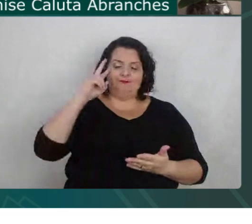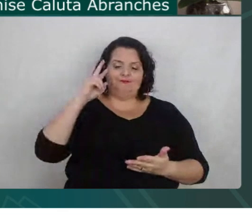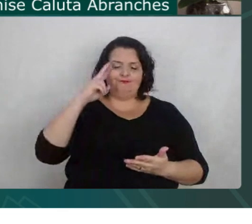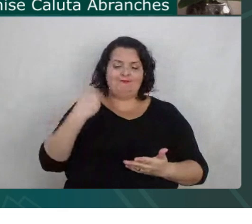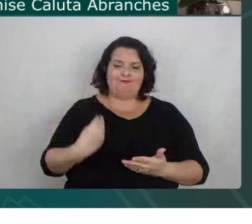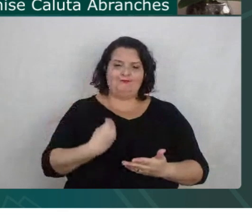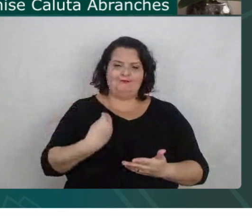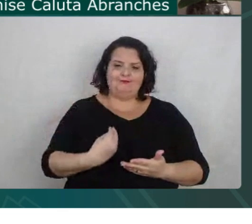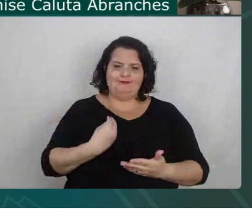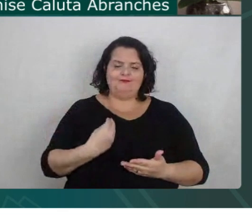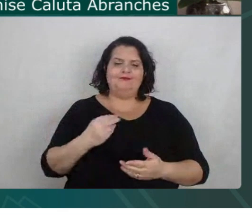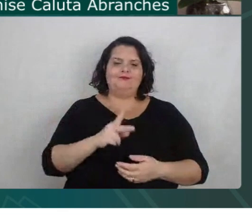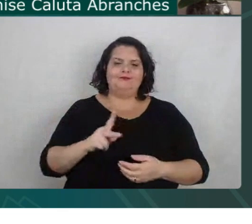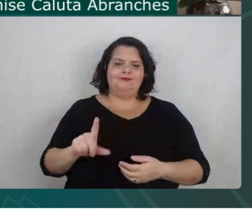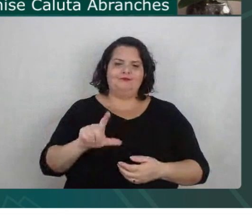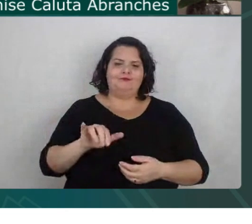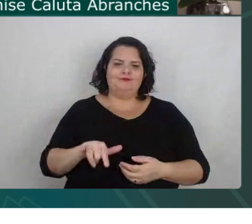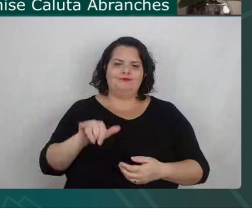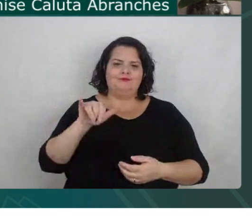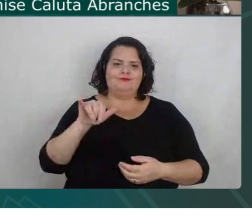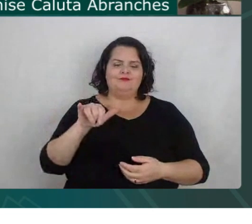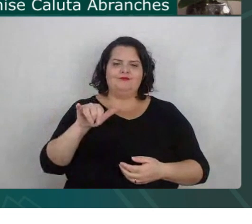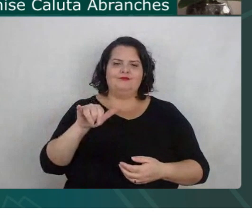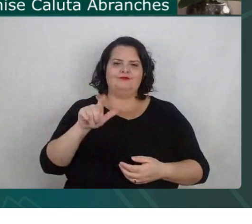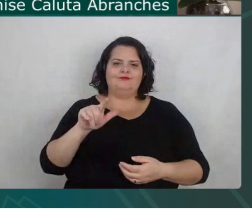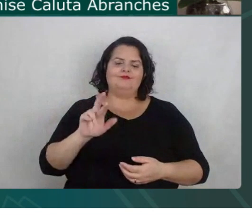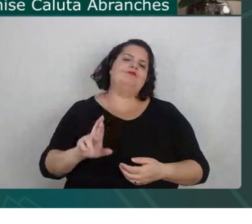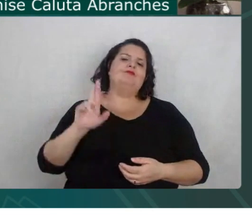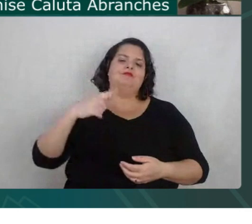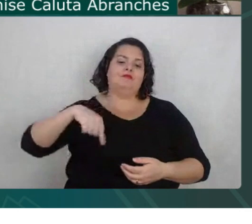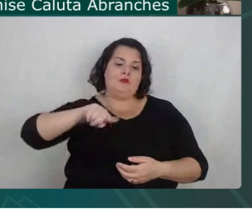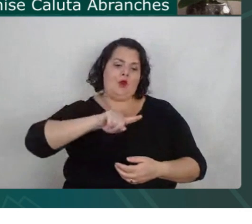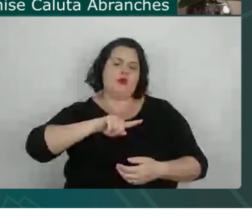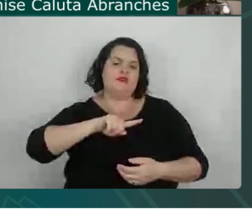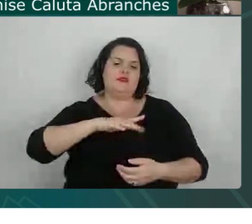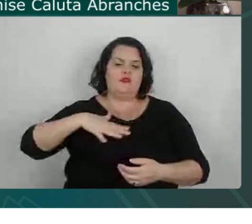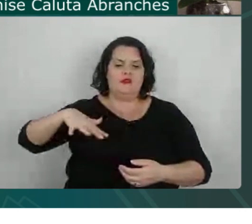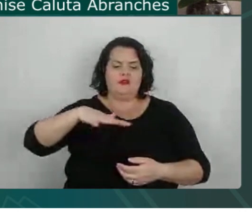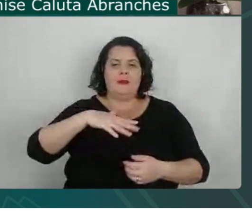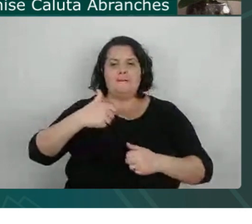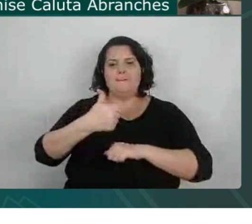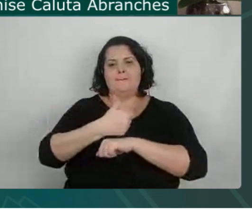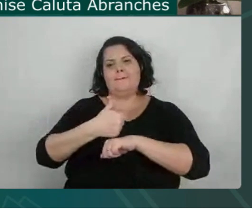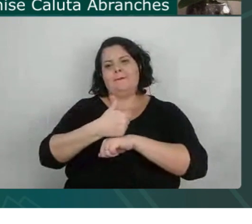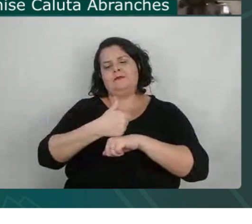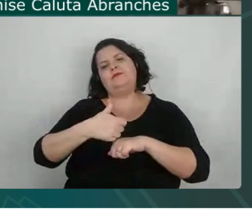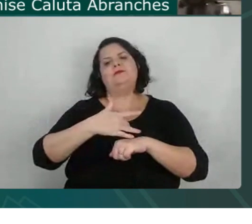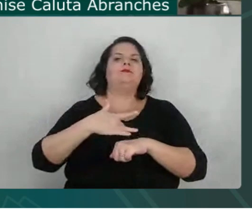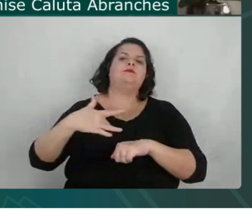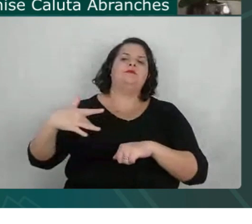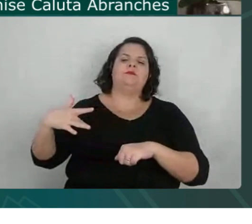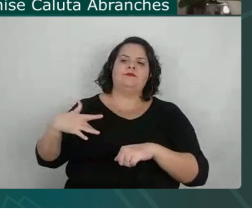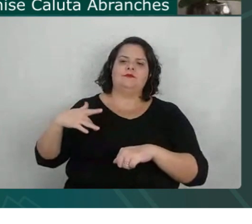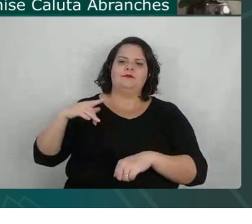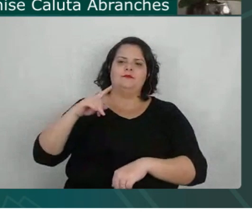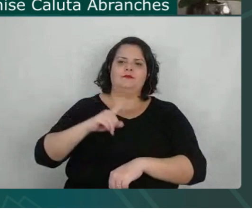capitaneou esse estudo e nós, como profissionais de saúde, eu, particularmente, fui imediatamente no CRI